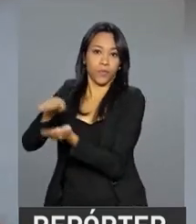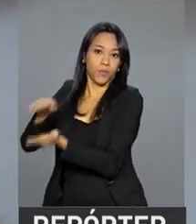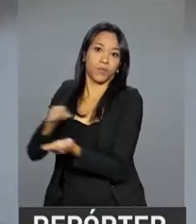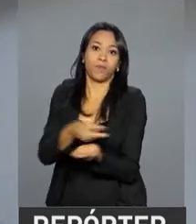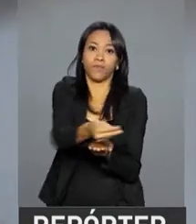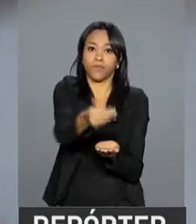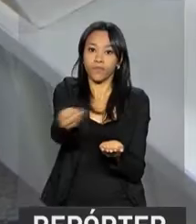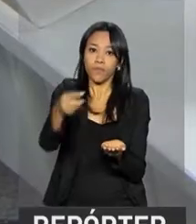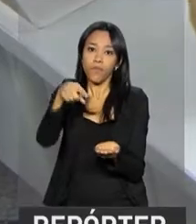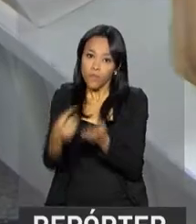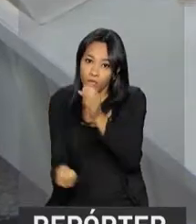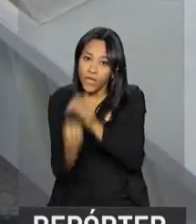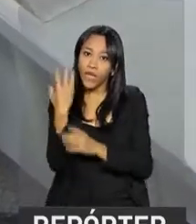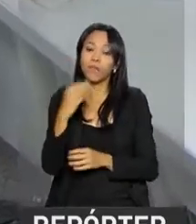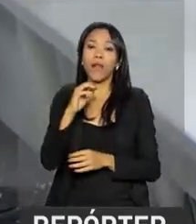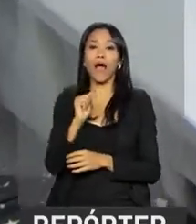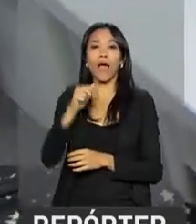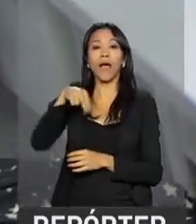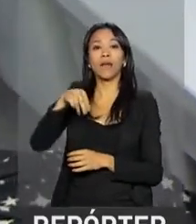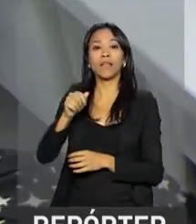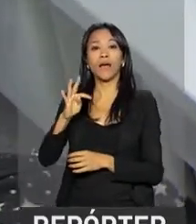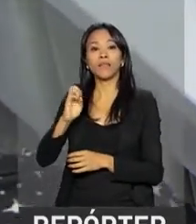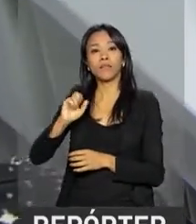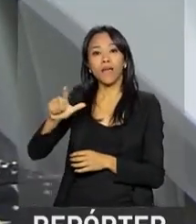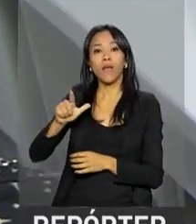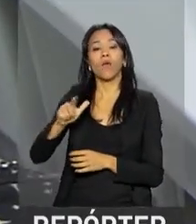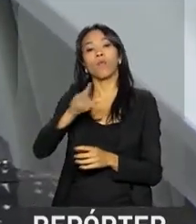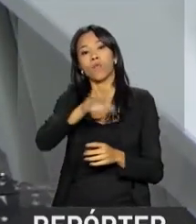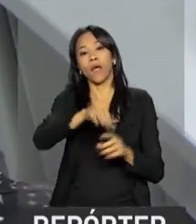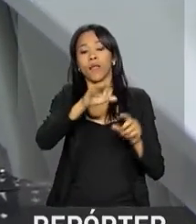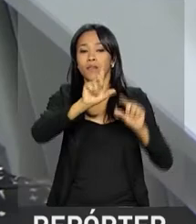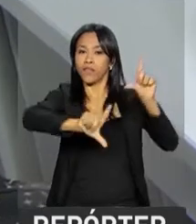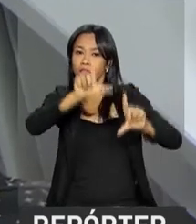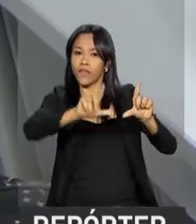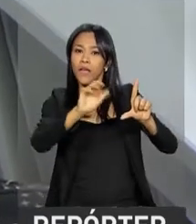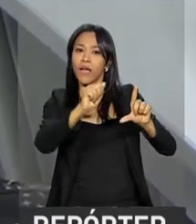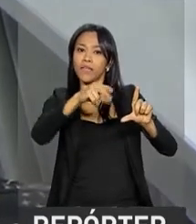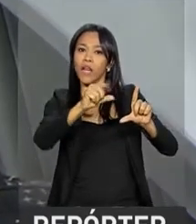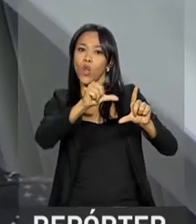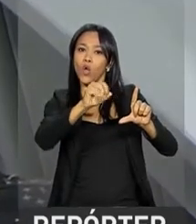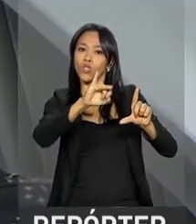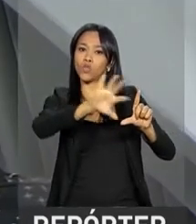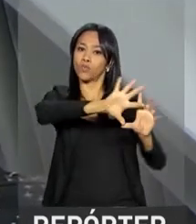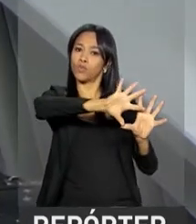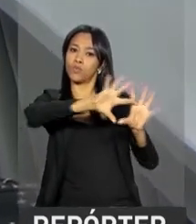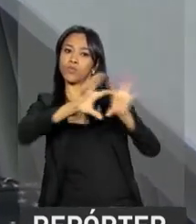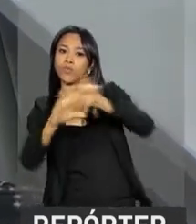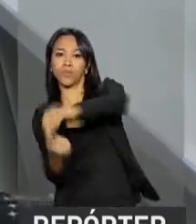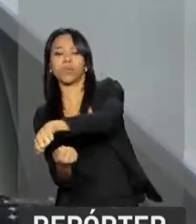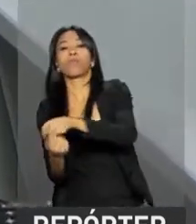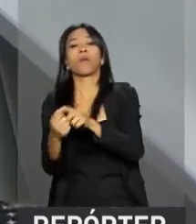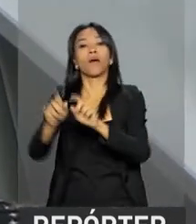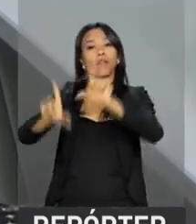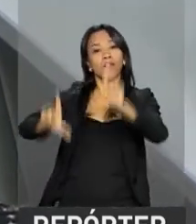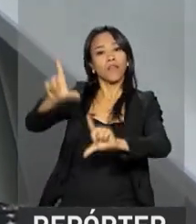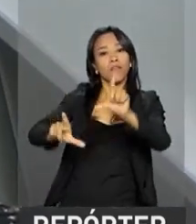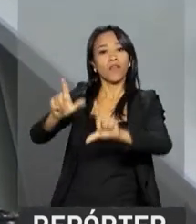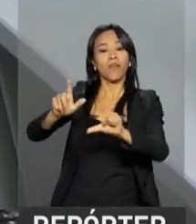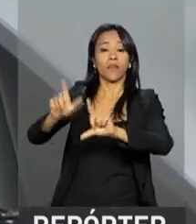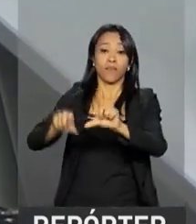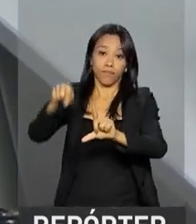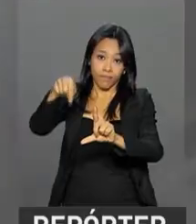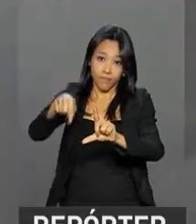pela Anatel para operacionalizar a migração do sinal analógico para o digital. O kit vem com antena, conversor e